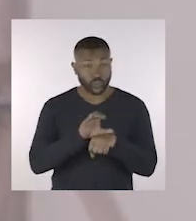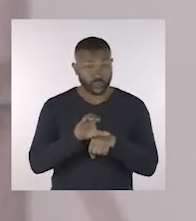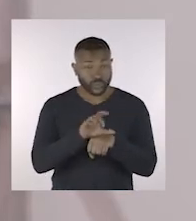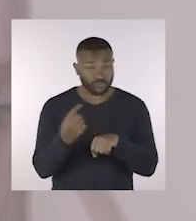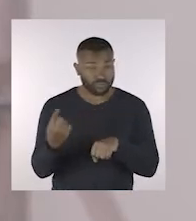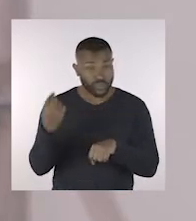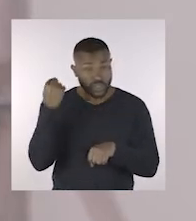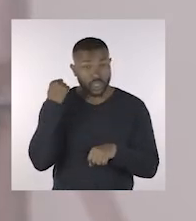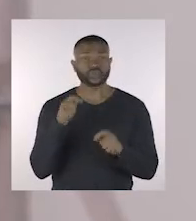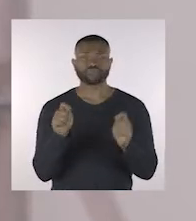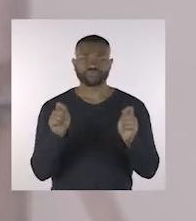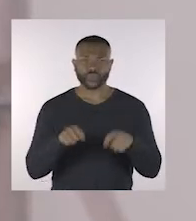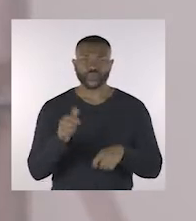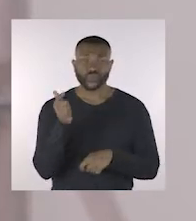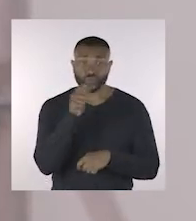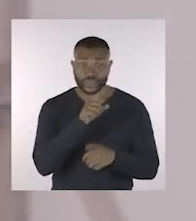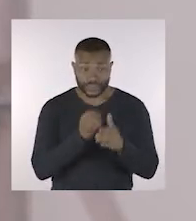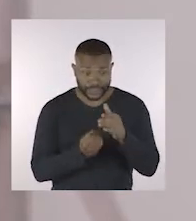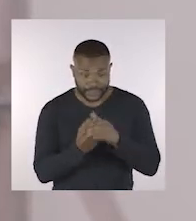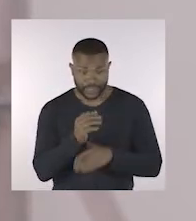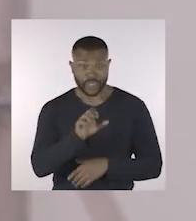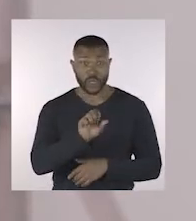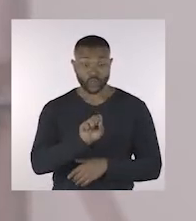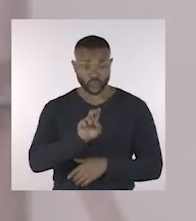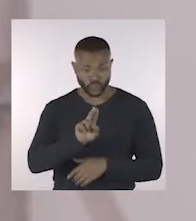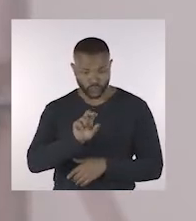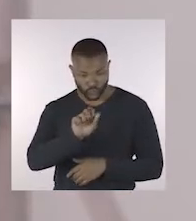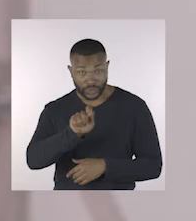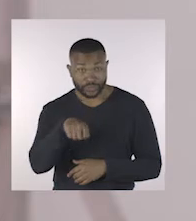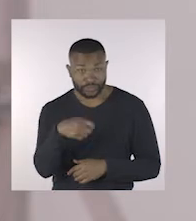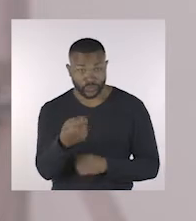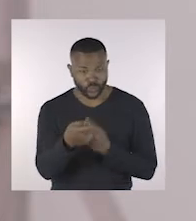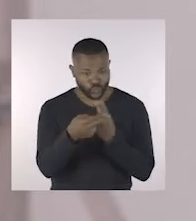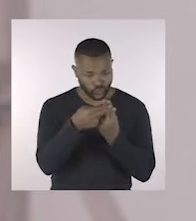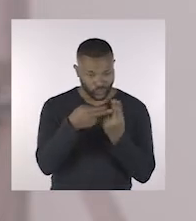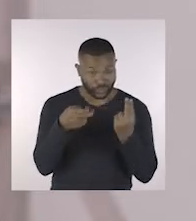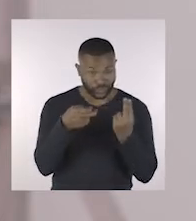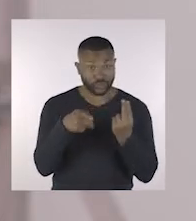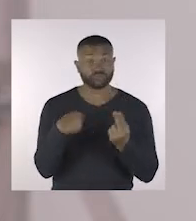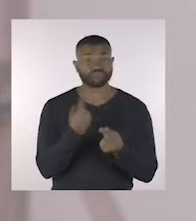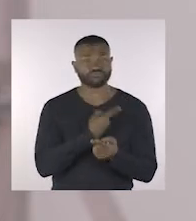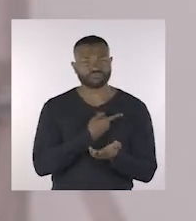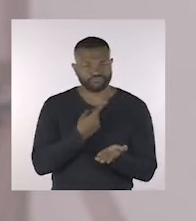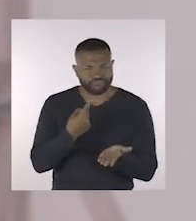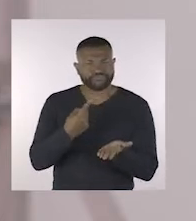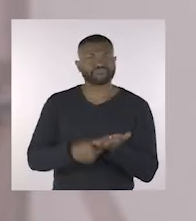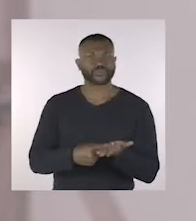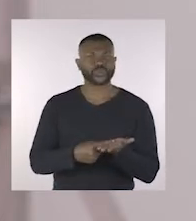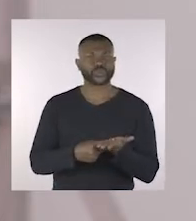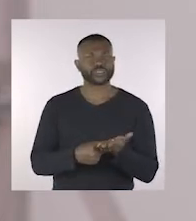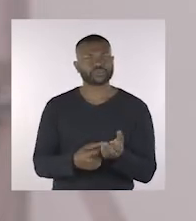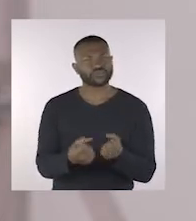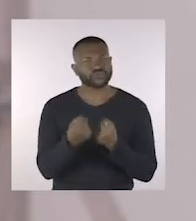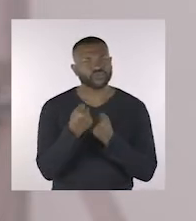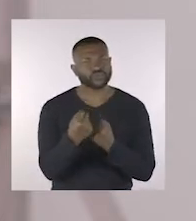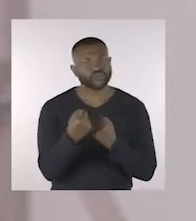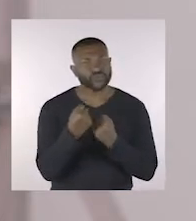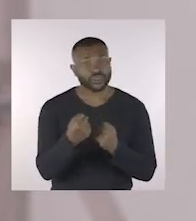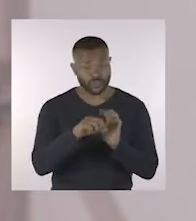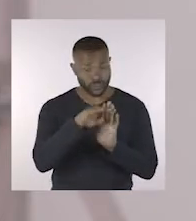na constituinte que possibilitou criar o SUS e nós temos o compromisso de